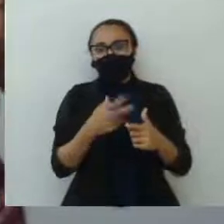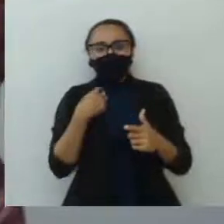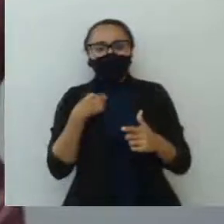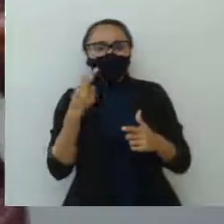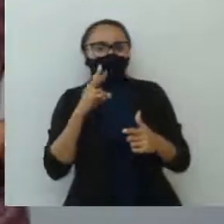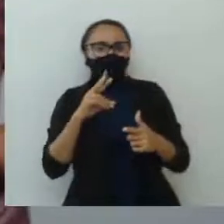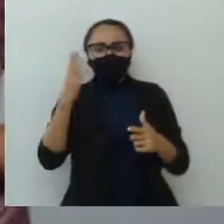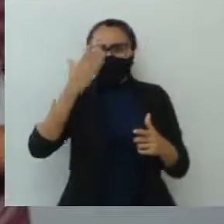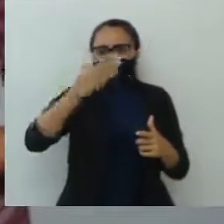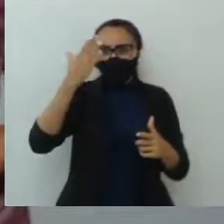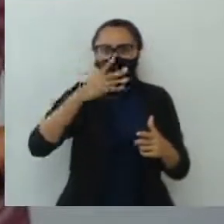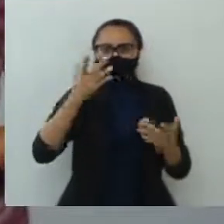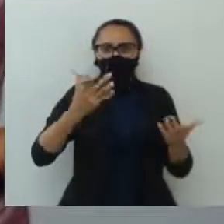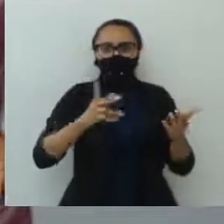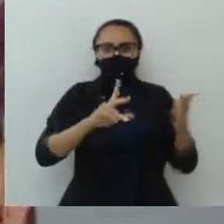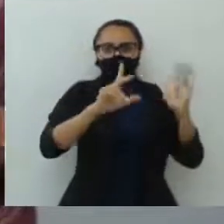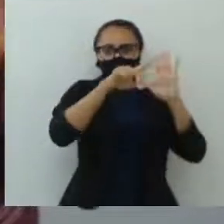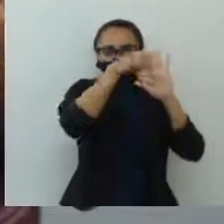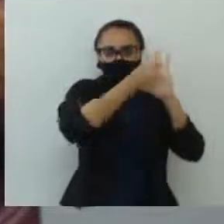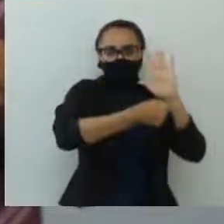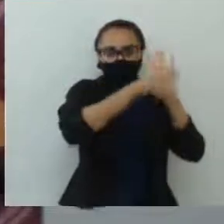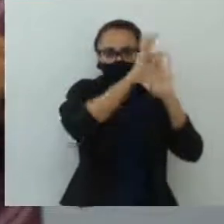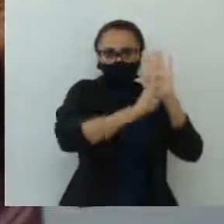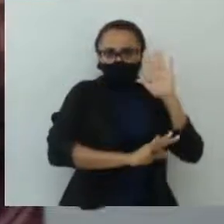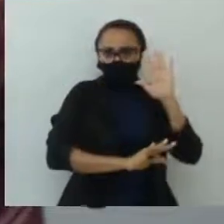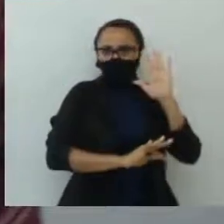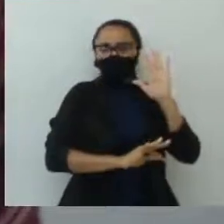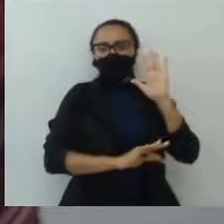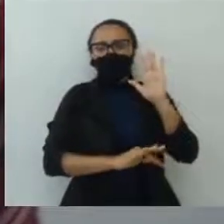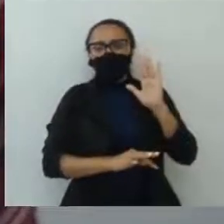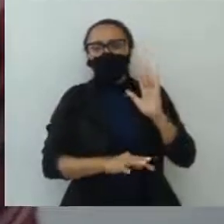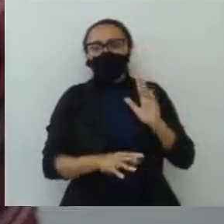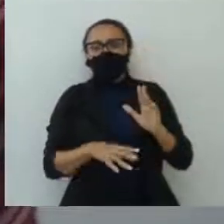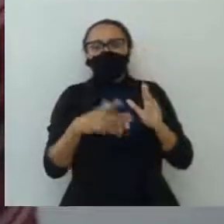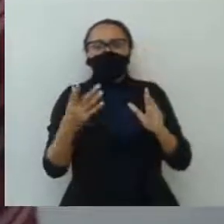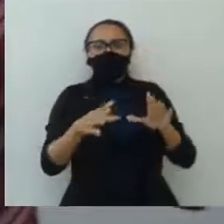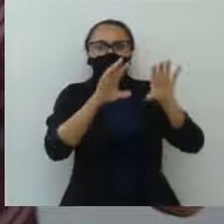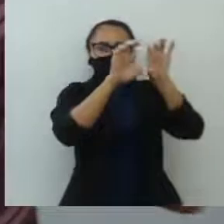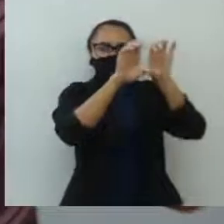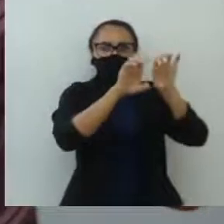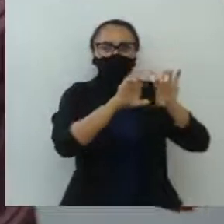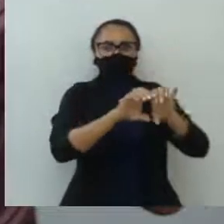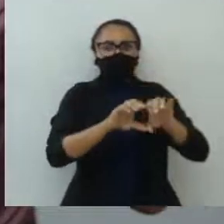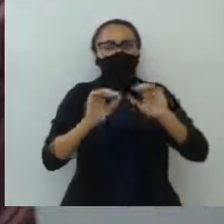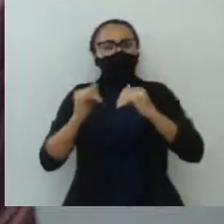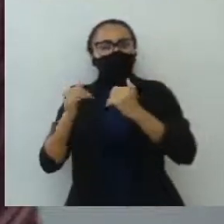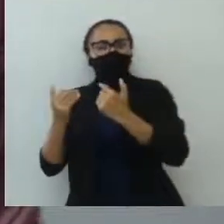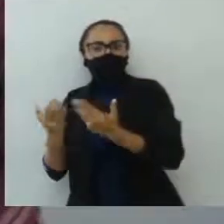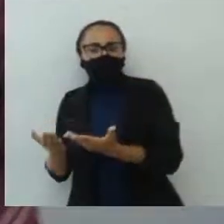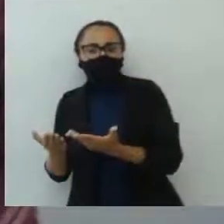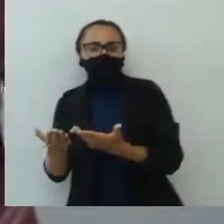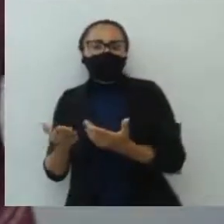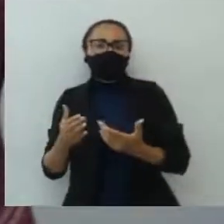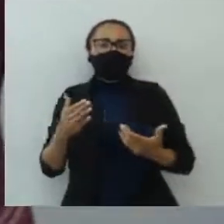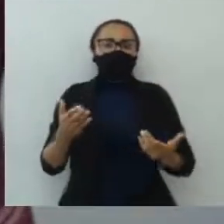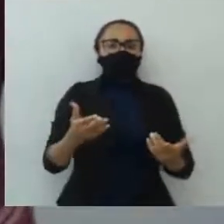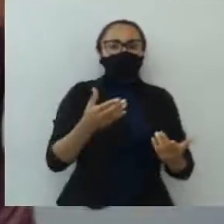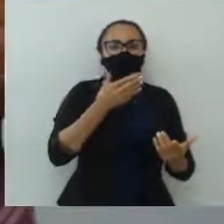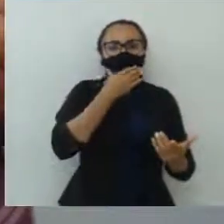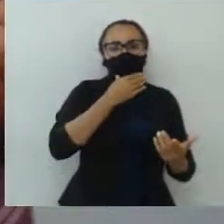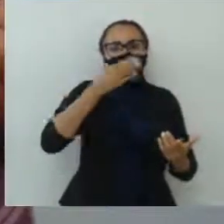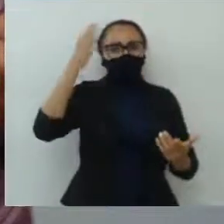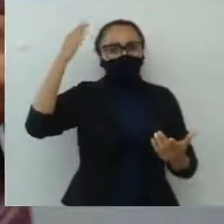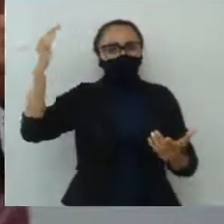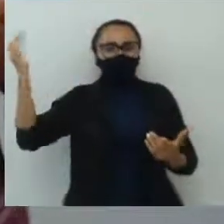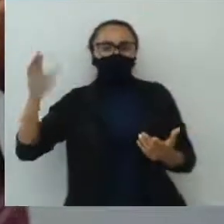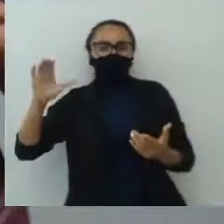na escrita do texto. O que a gente vê na escrita do texto é o que chama de estrutura externa. É quando o ator, por exemplo, pega um texto